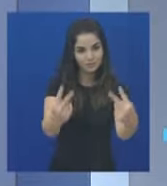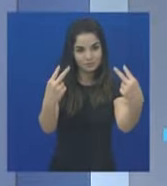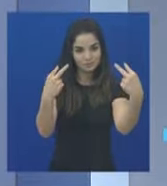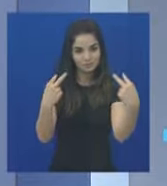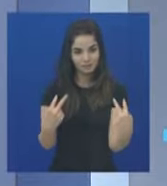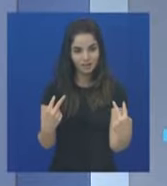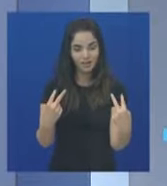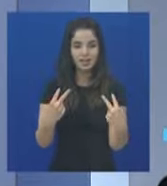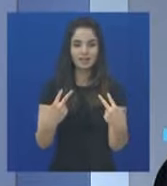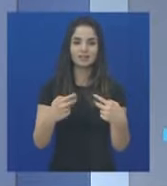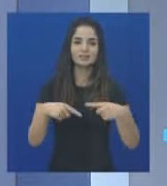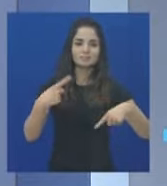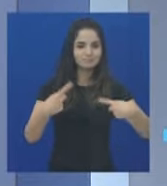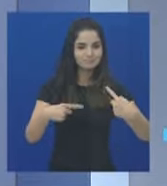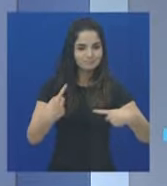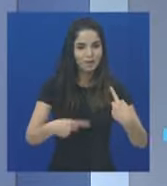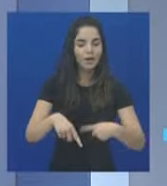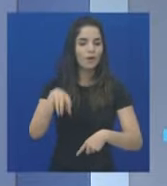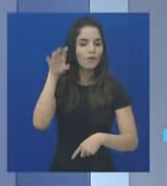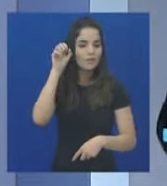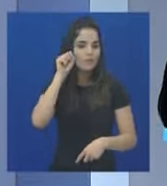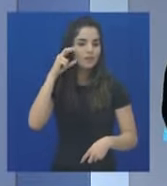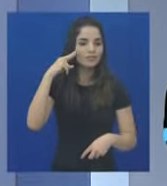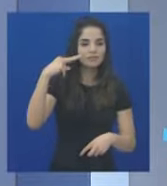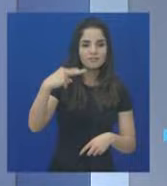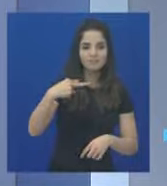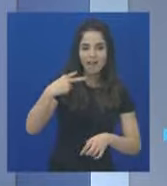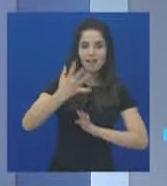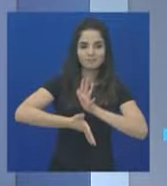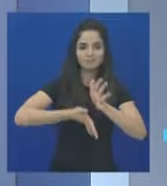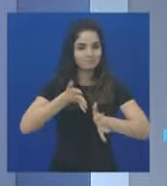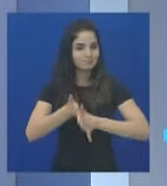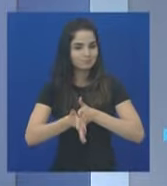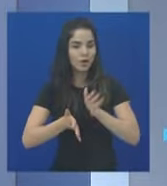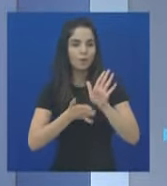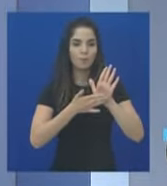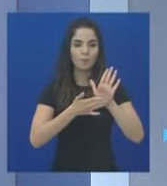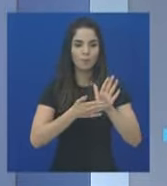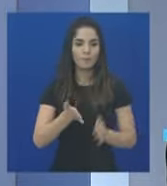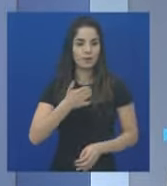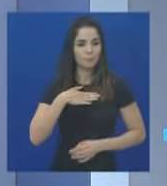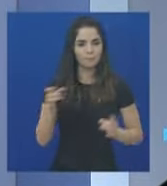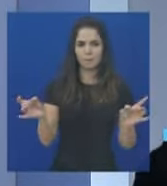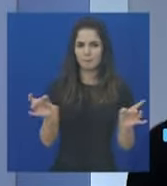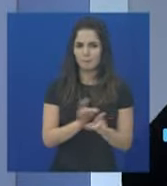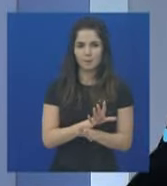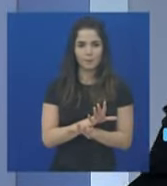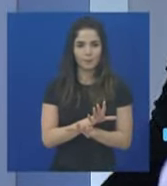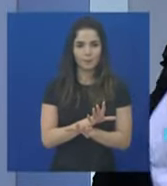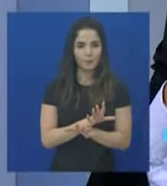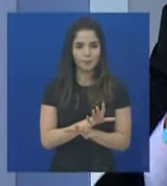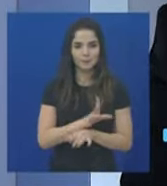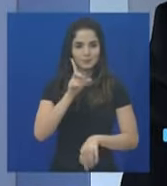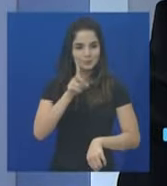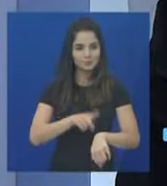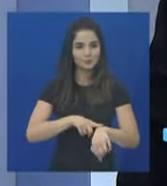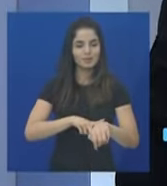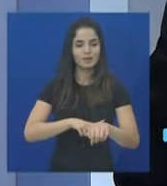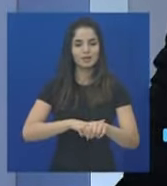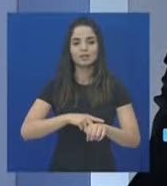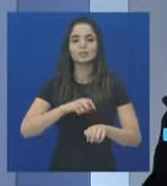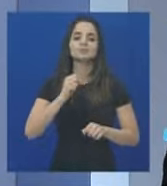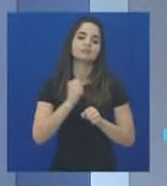telespectadores, ouvindo propostas. Eu estou preparado para esse momento. Eu estou preparado para o momento de reconstrução.